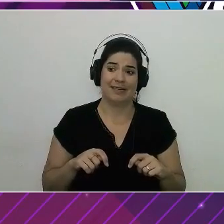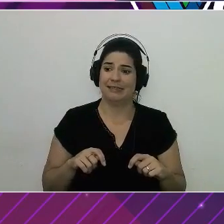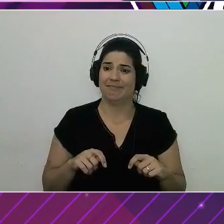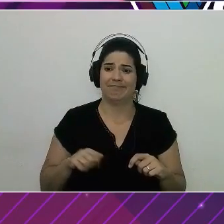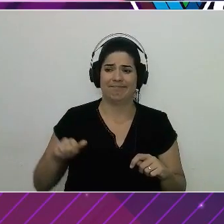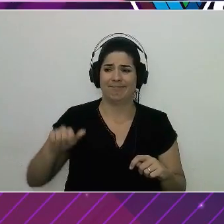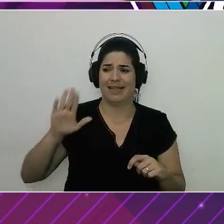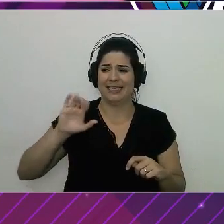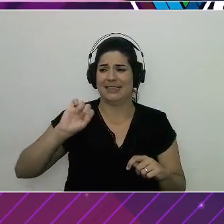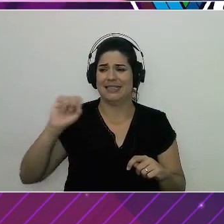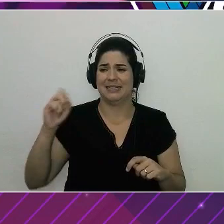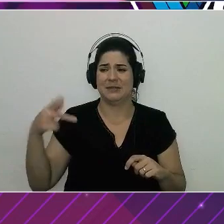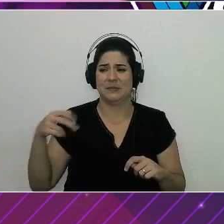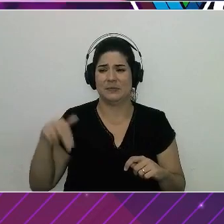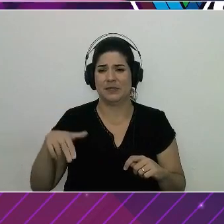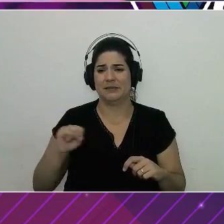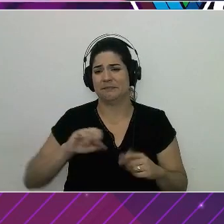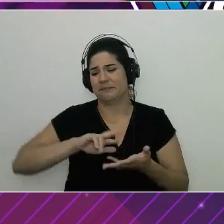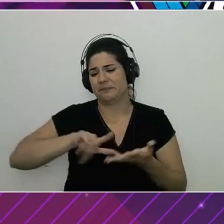operação.